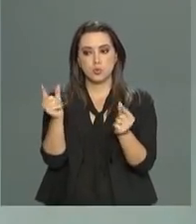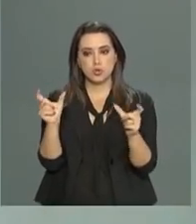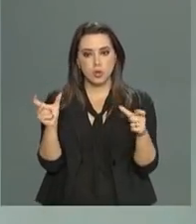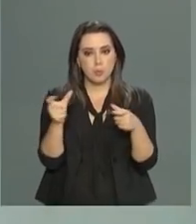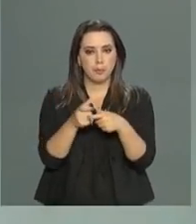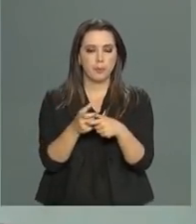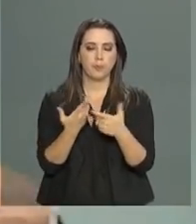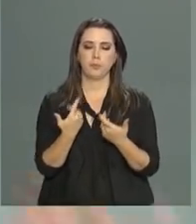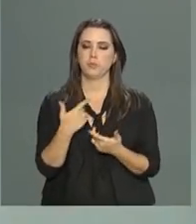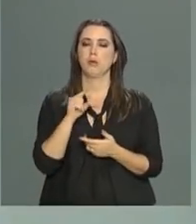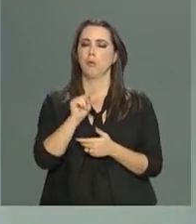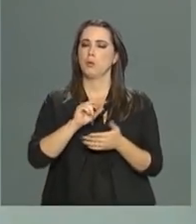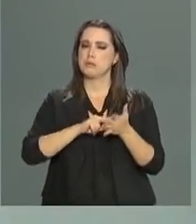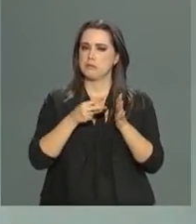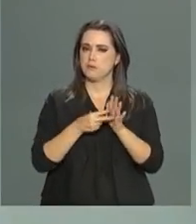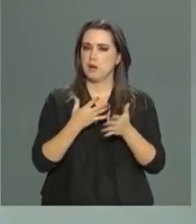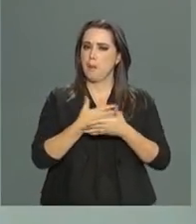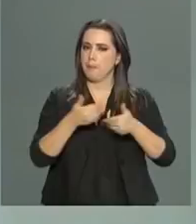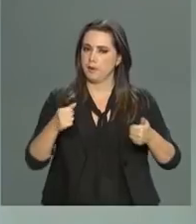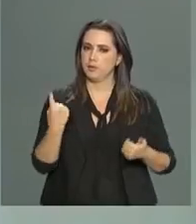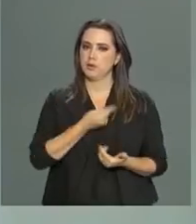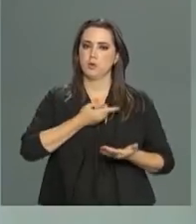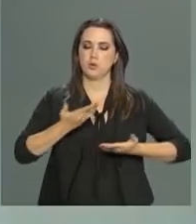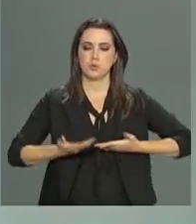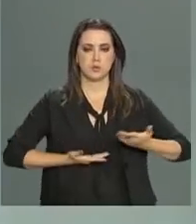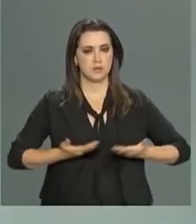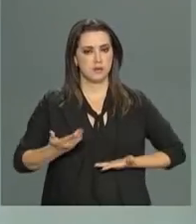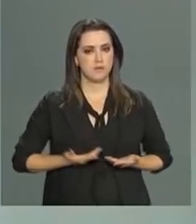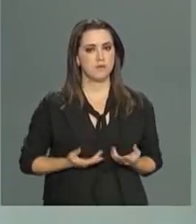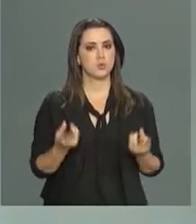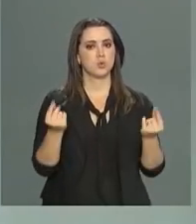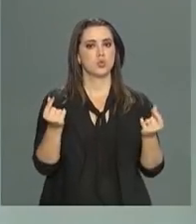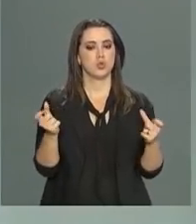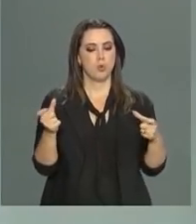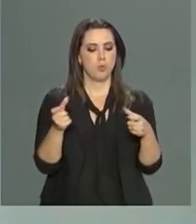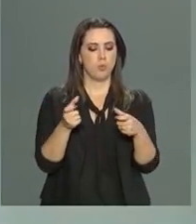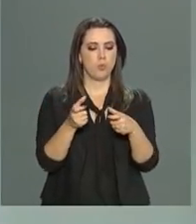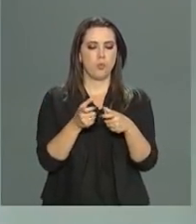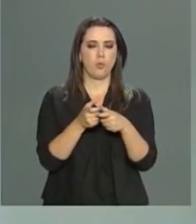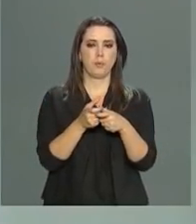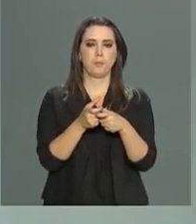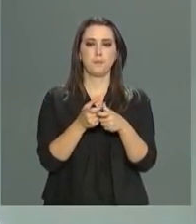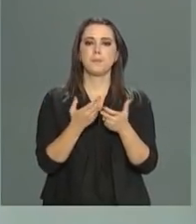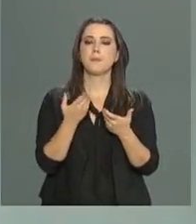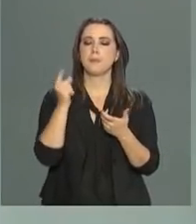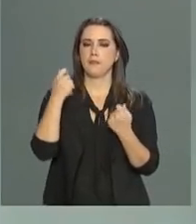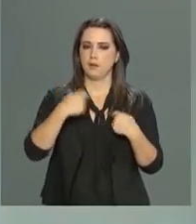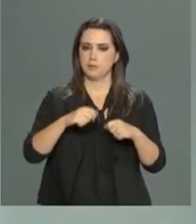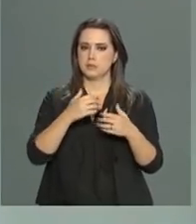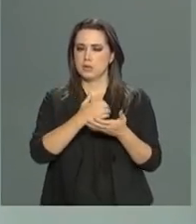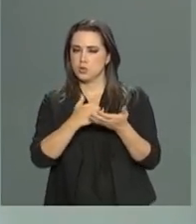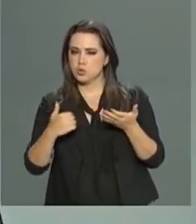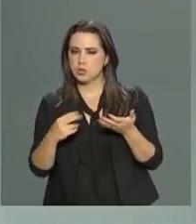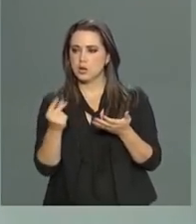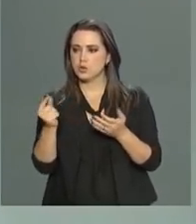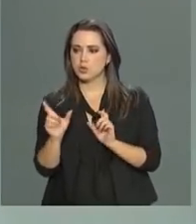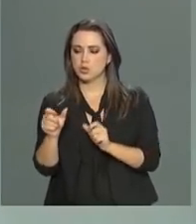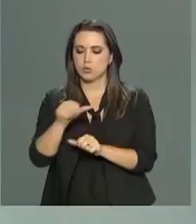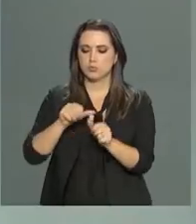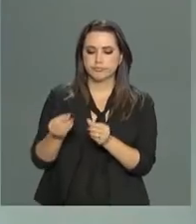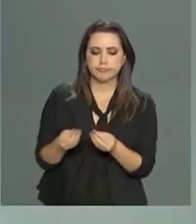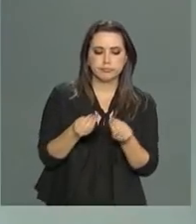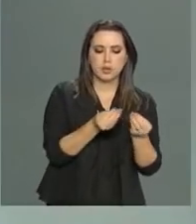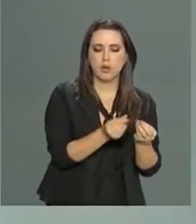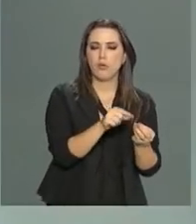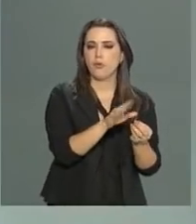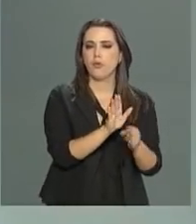serviço aumentar nossa quantidade de trabalho com menos recursos então a gente vai ter que tirar dinheiro de custeio e levar